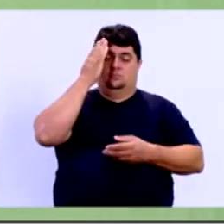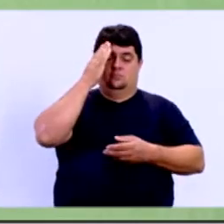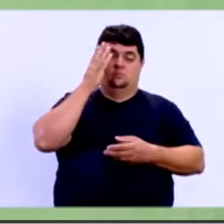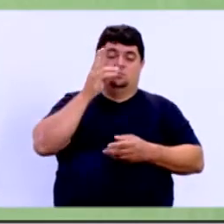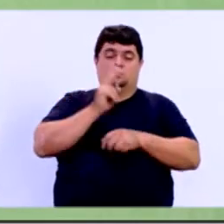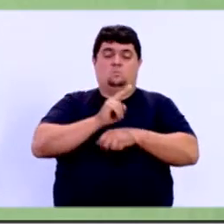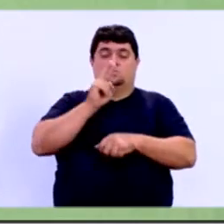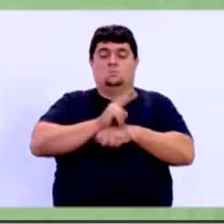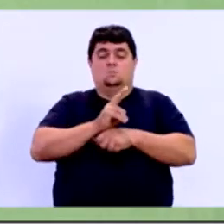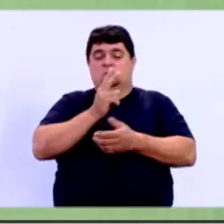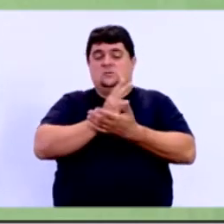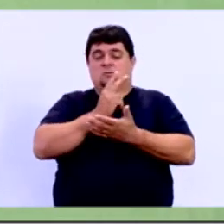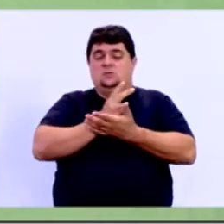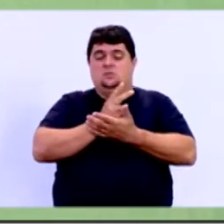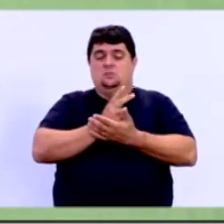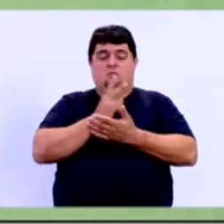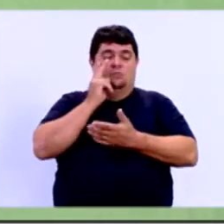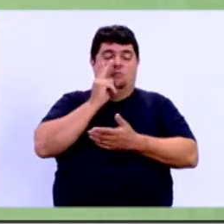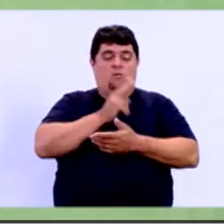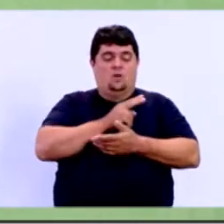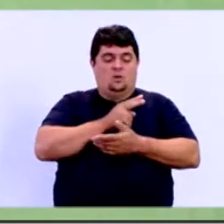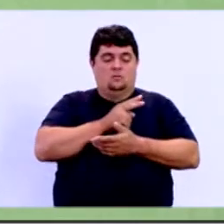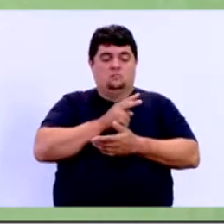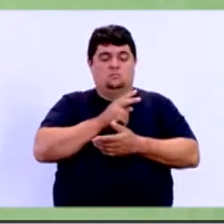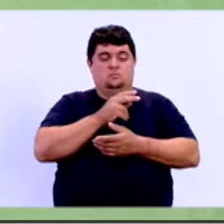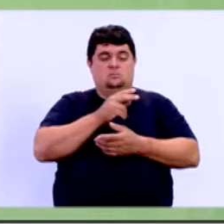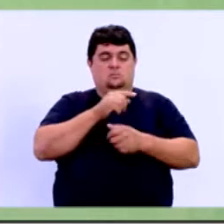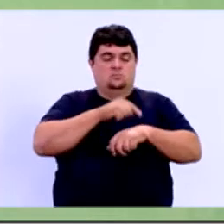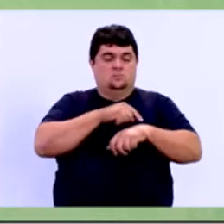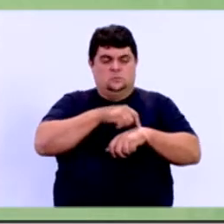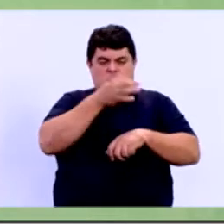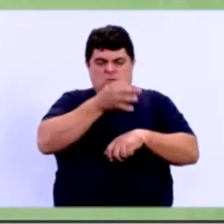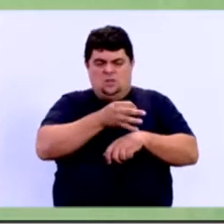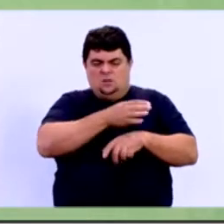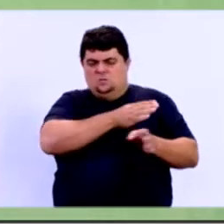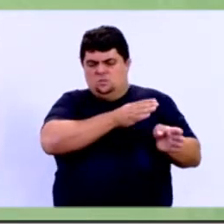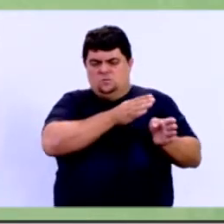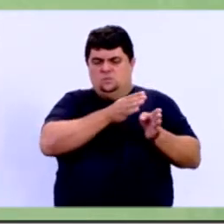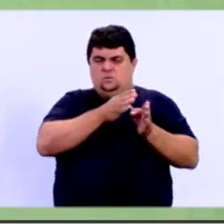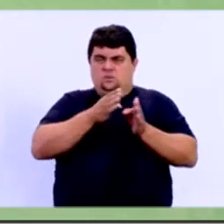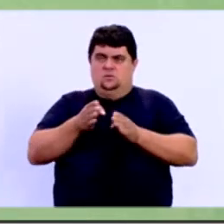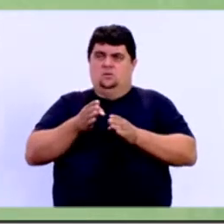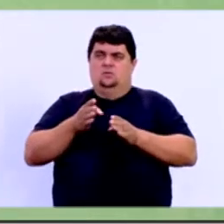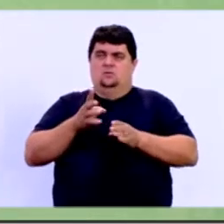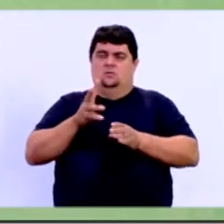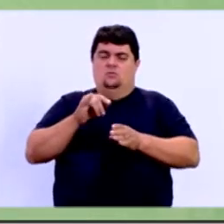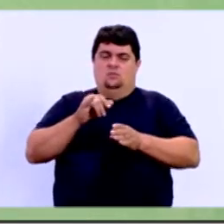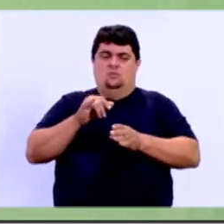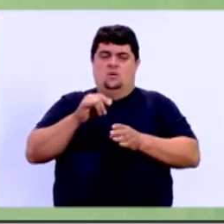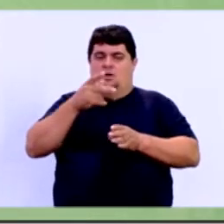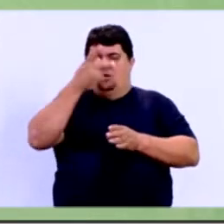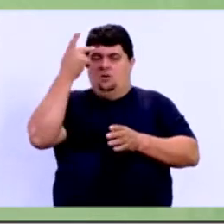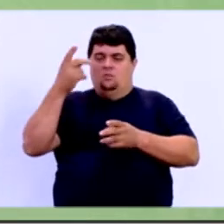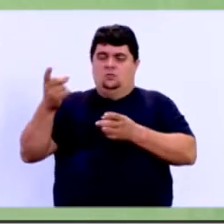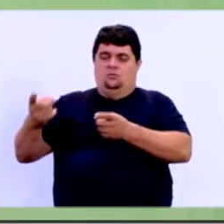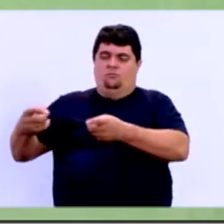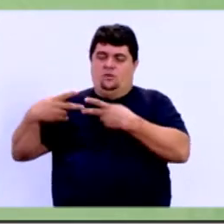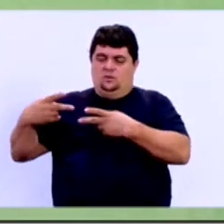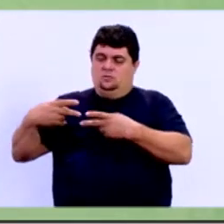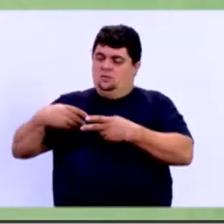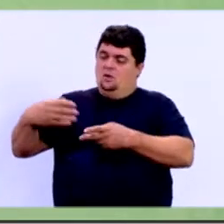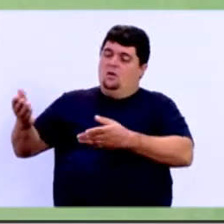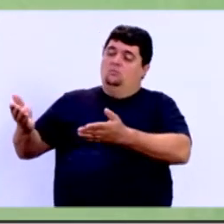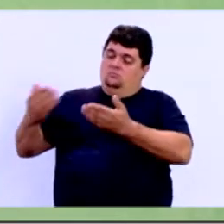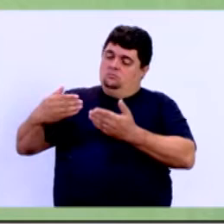solicitação, né, e os prazos também, né? Ele vai receber esses insumos, essas